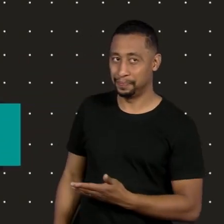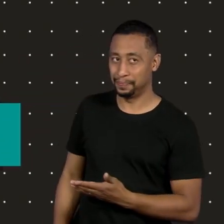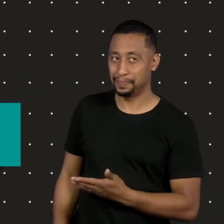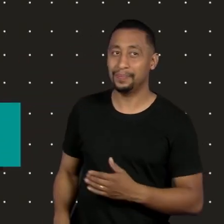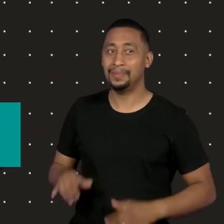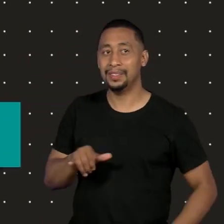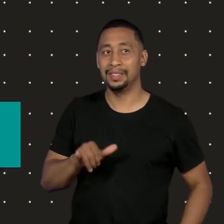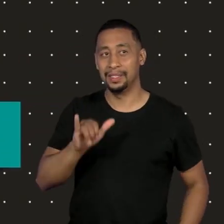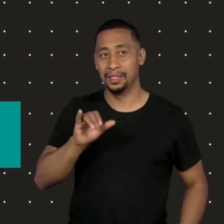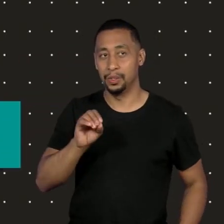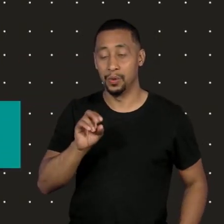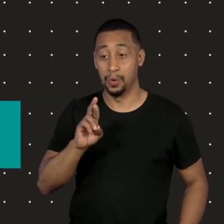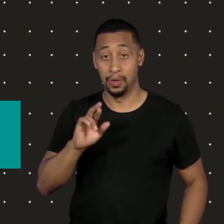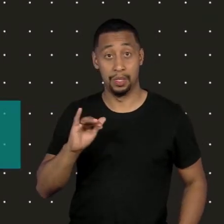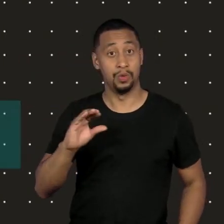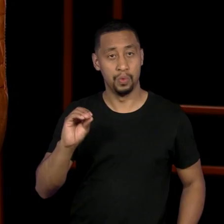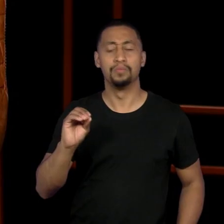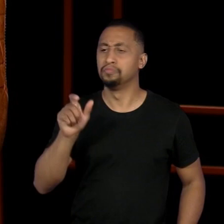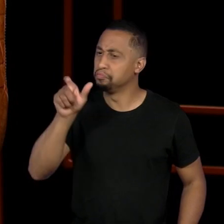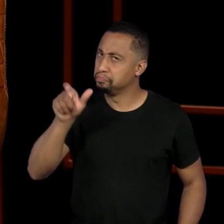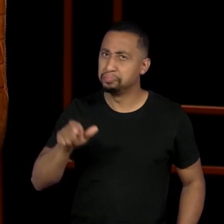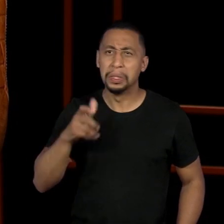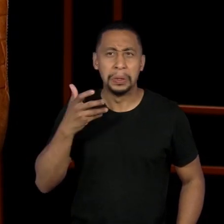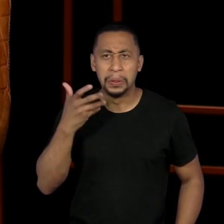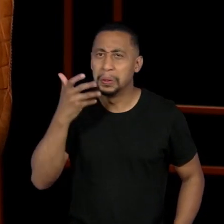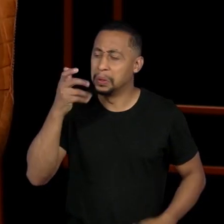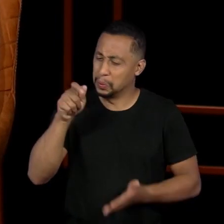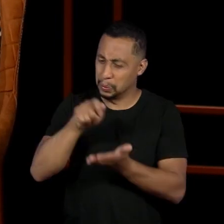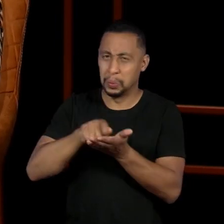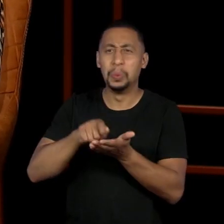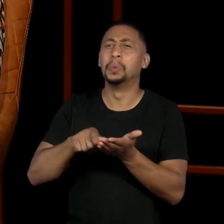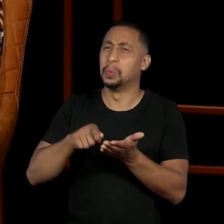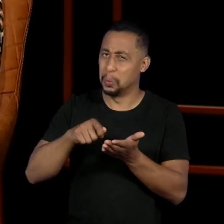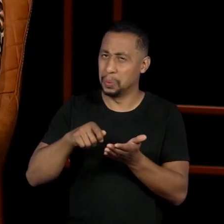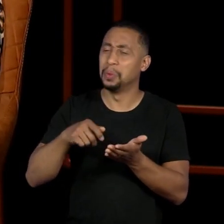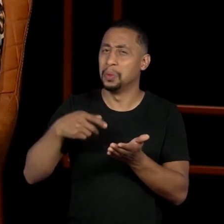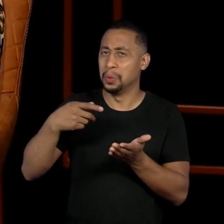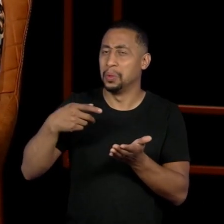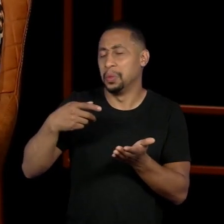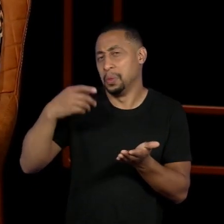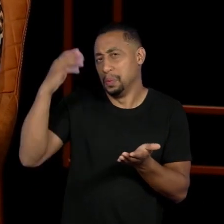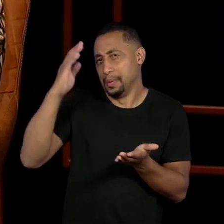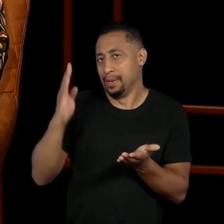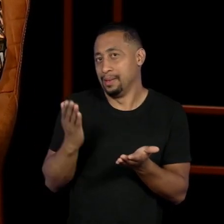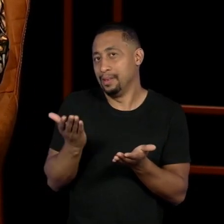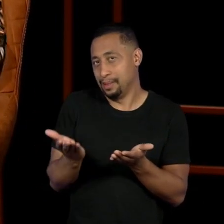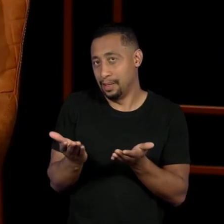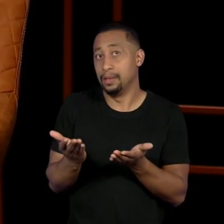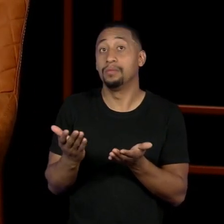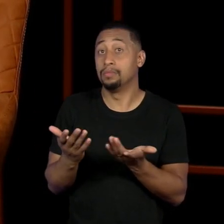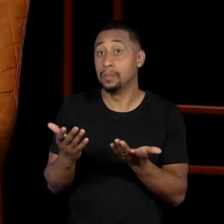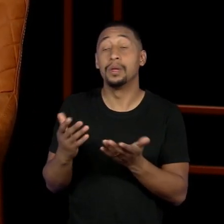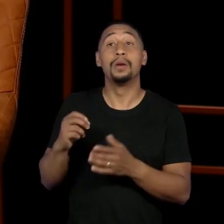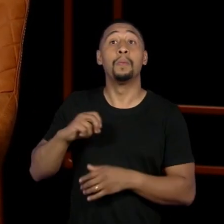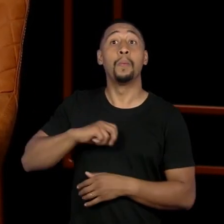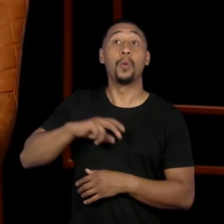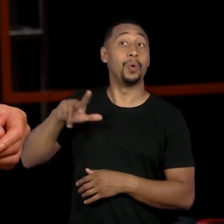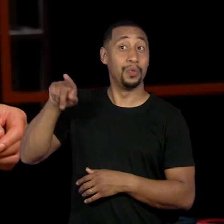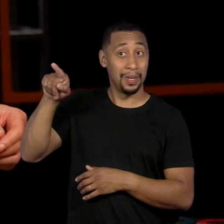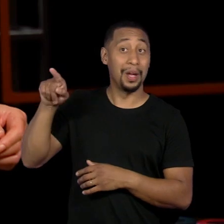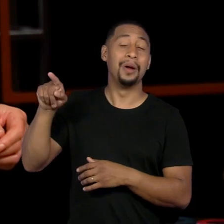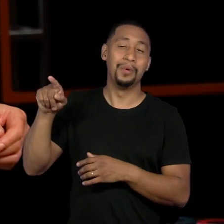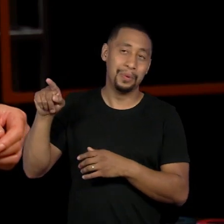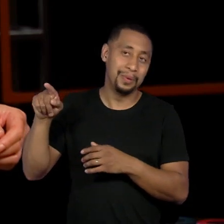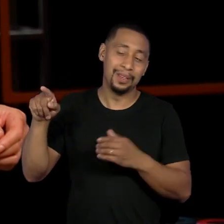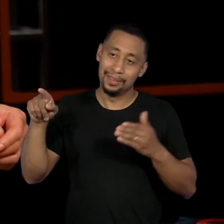Iório Gonçalves, um grande compositor brasileiro que ninguém conhece no Brasil, o máximo. Mas que lá em Portugal ele estava lá também, fugido.